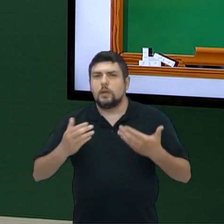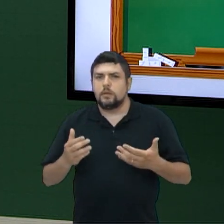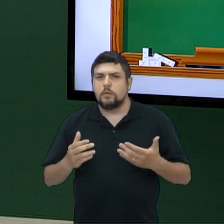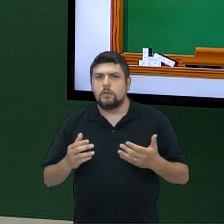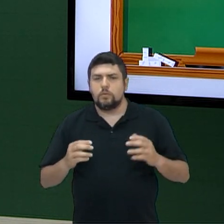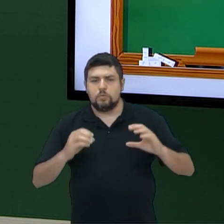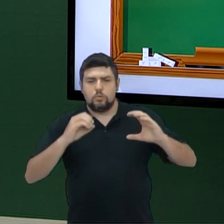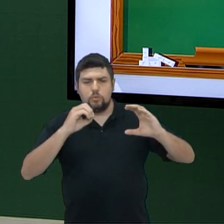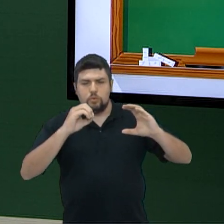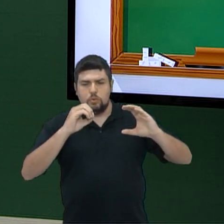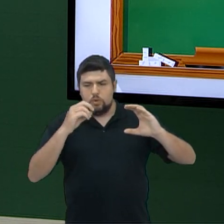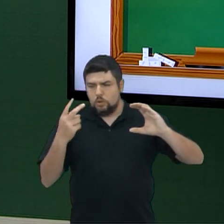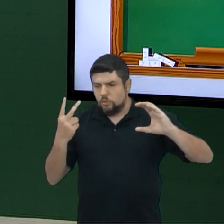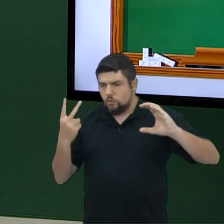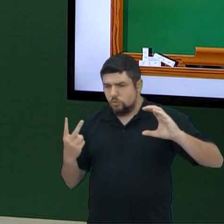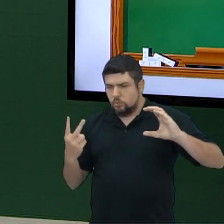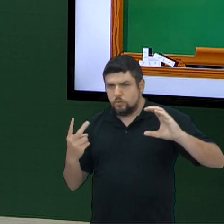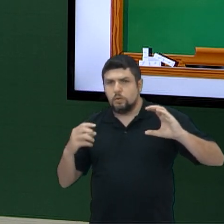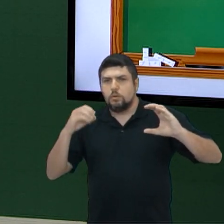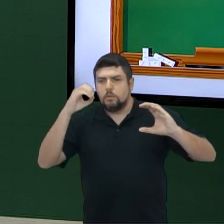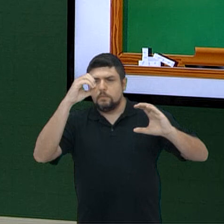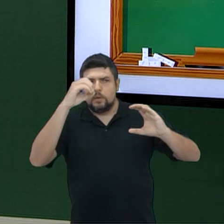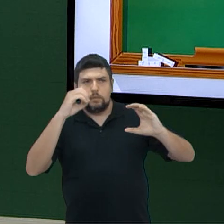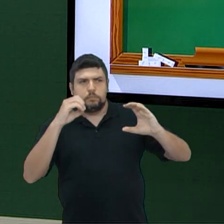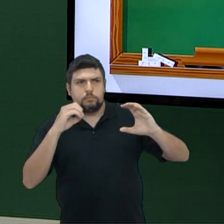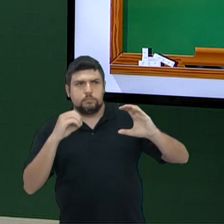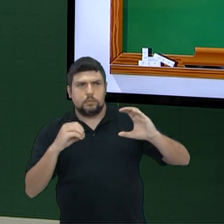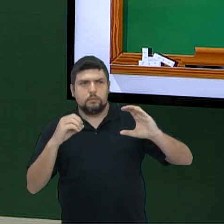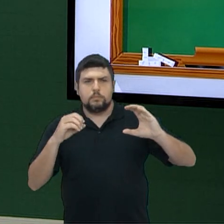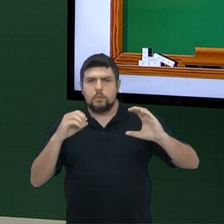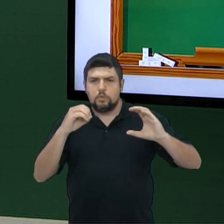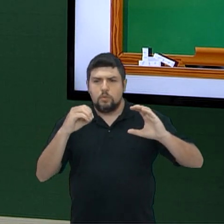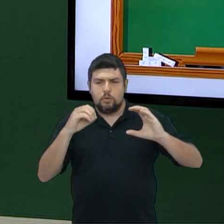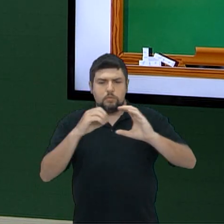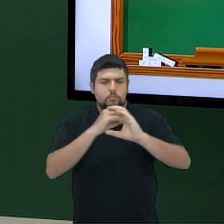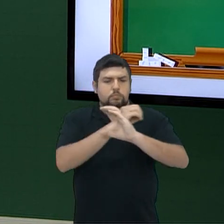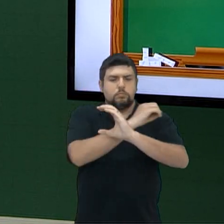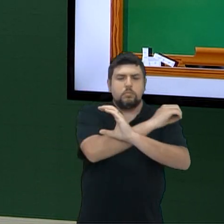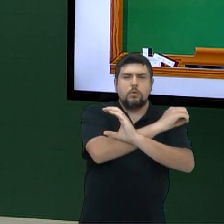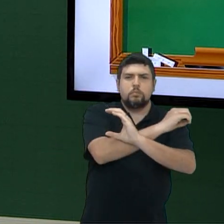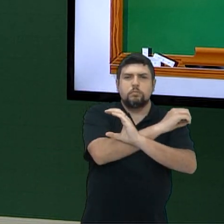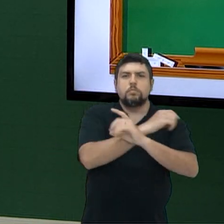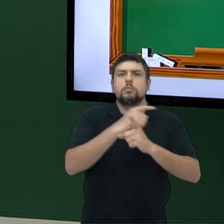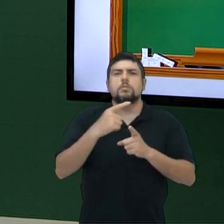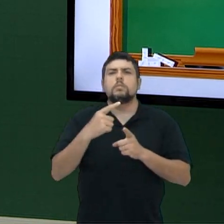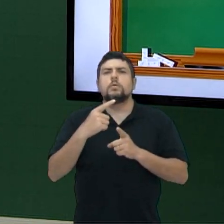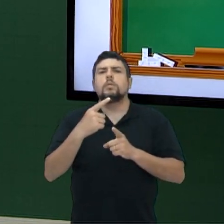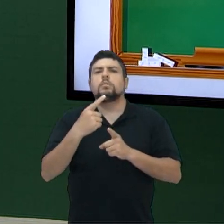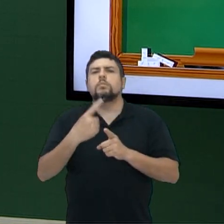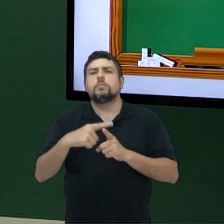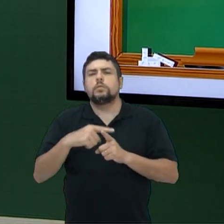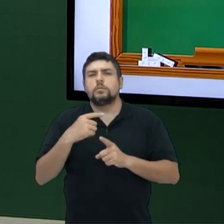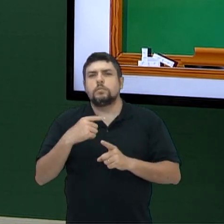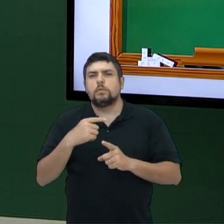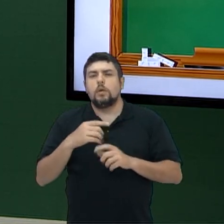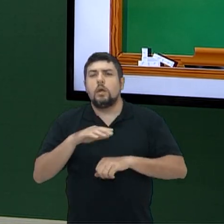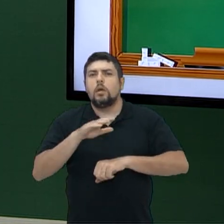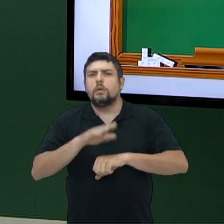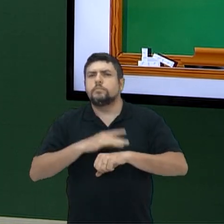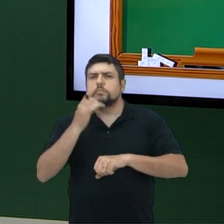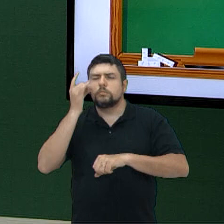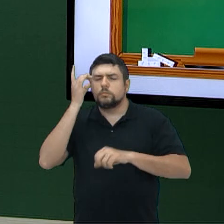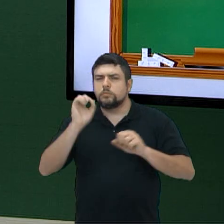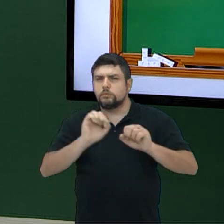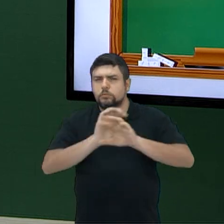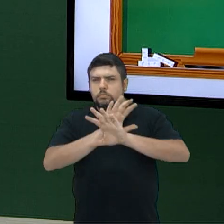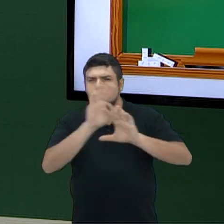aqui um em cada lado, tá bom? Por que isso, professor? Porque aquele elemento, aquele átomo que